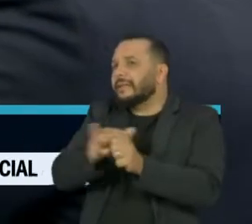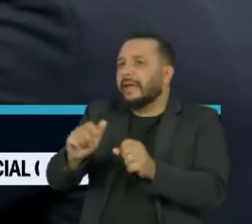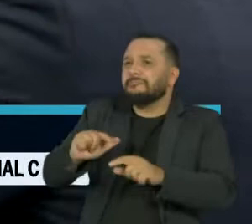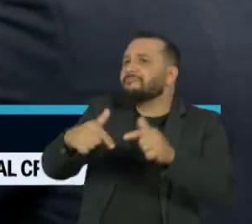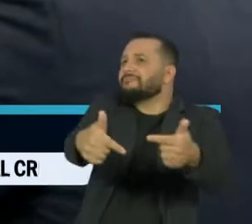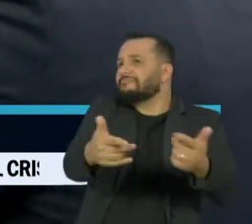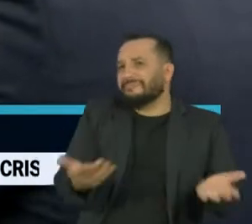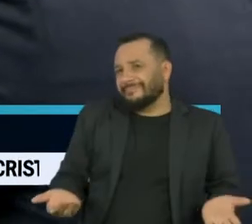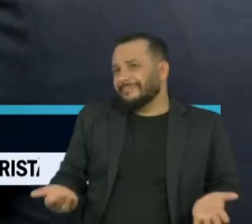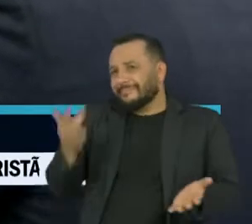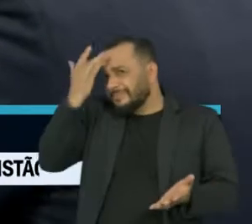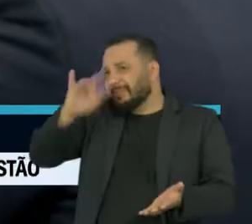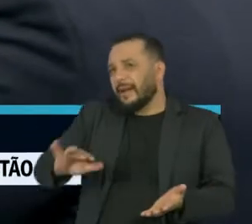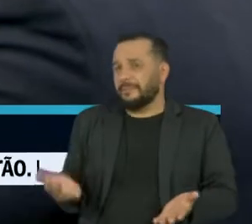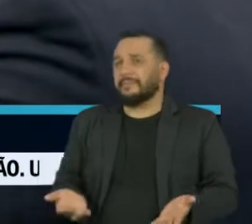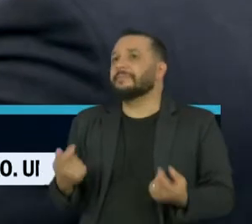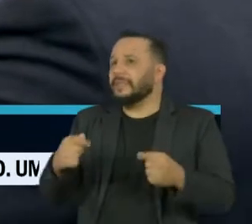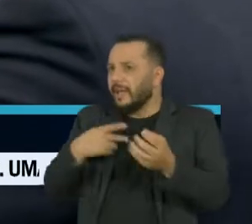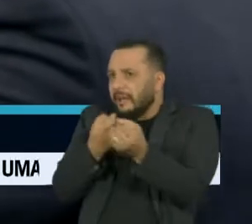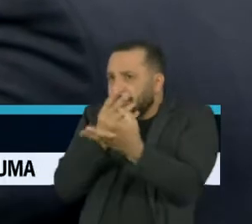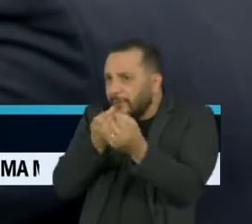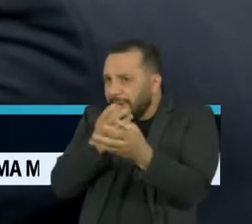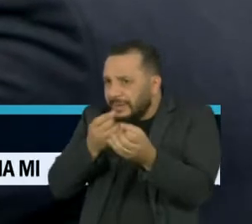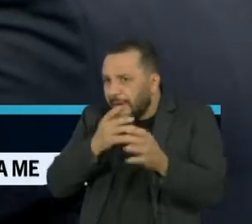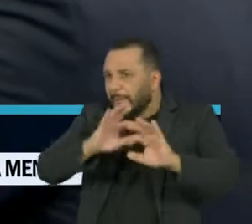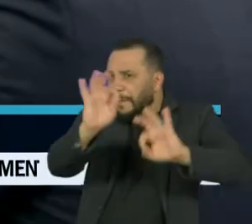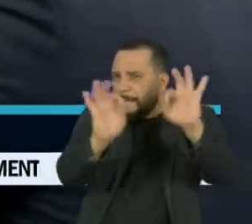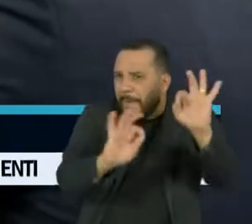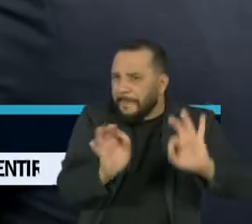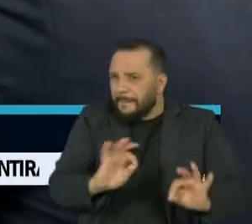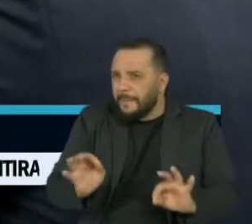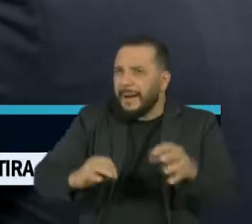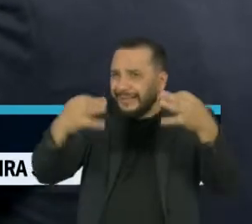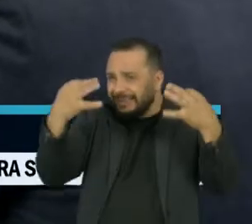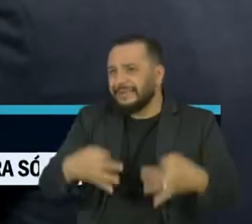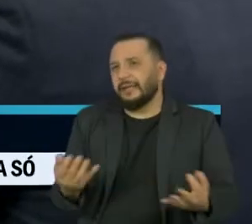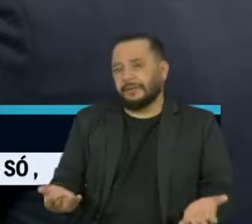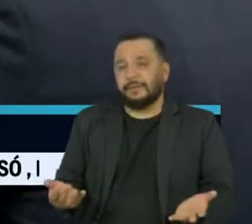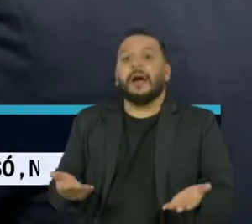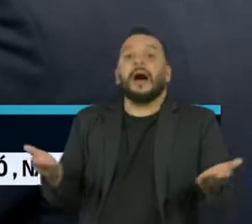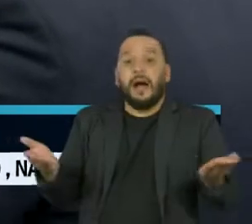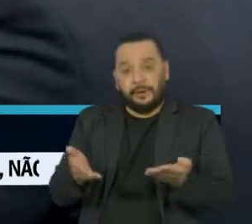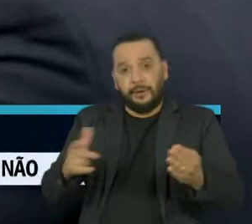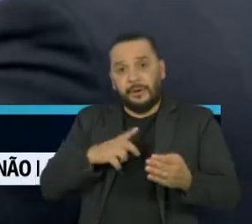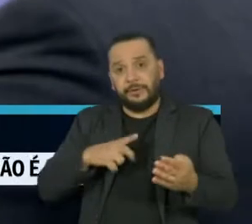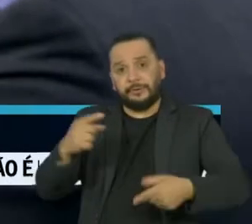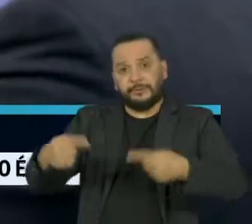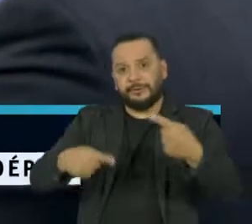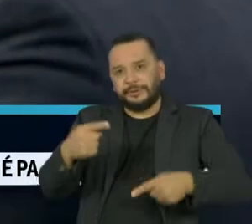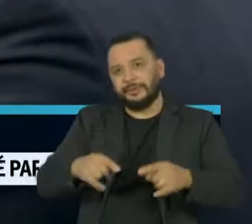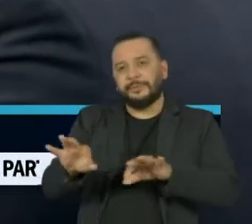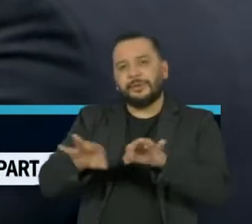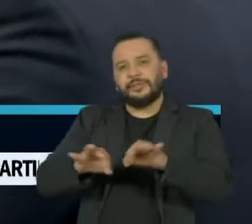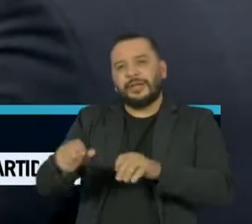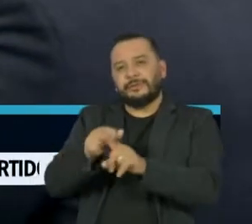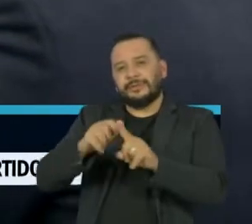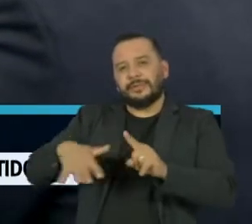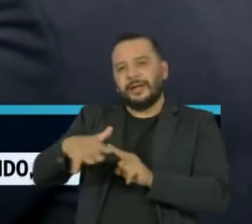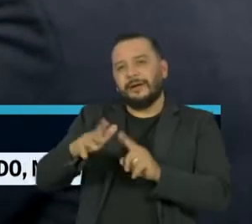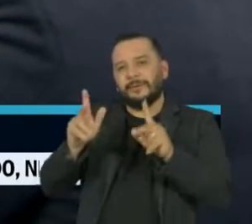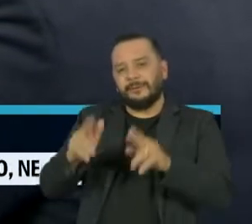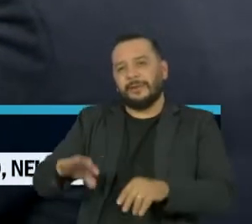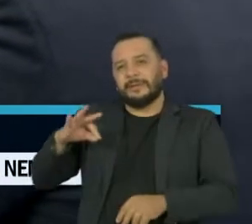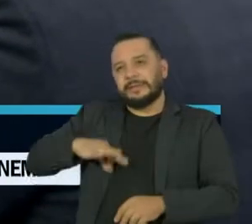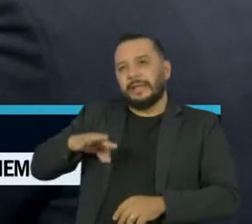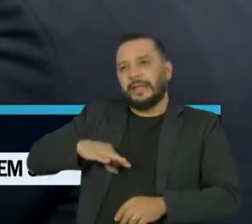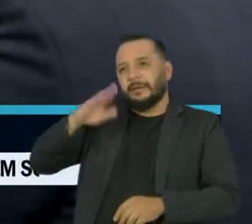discutindo ou no programa social a eventualmente se formam na renda brasil e etc ou quais